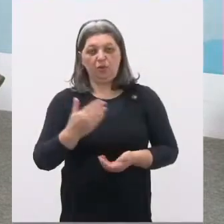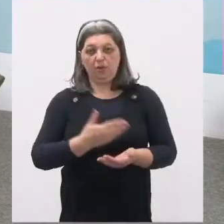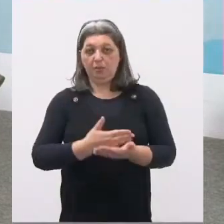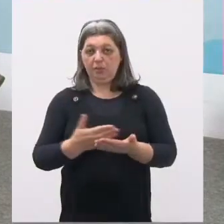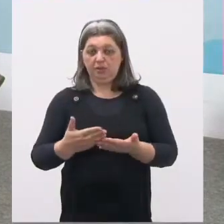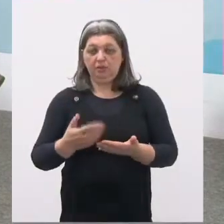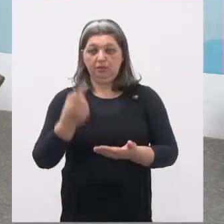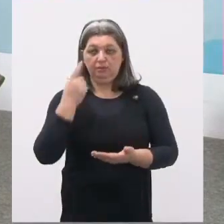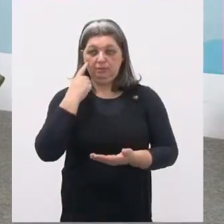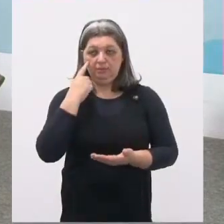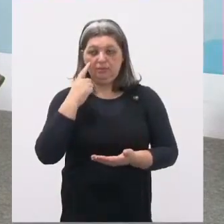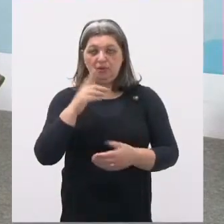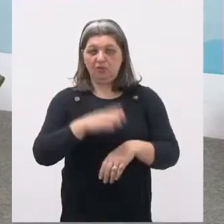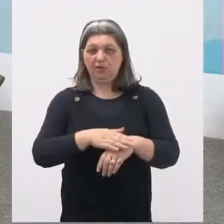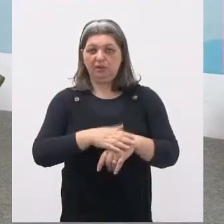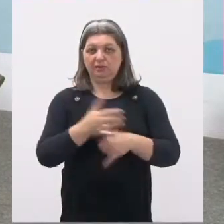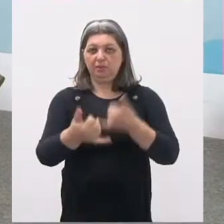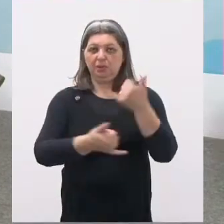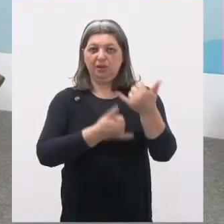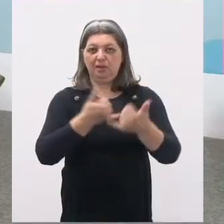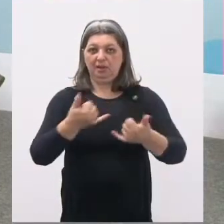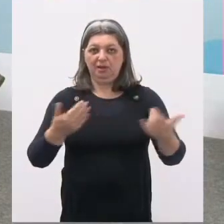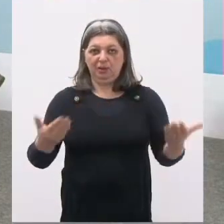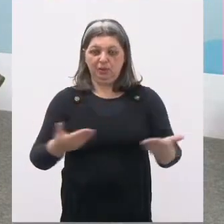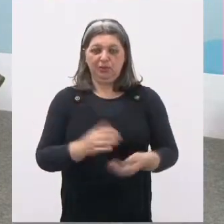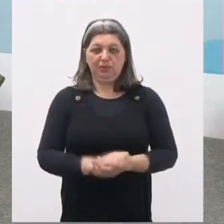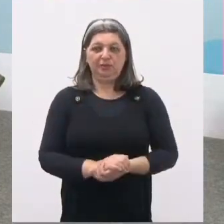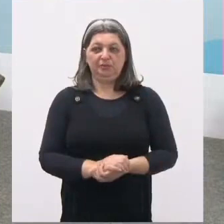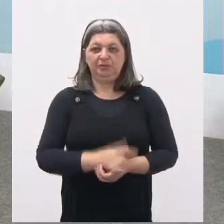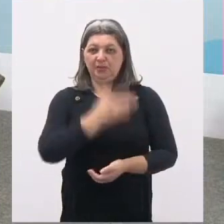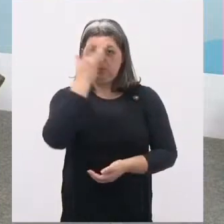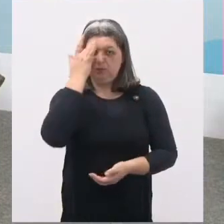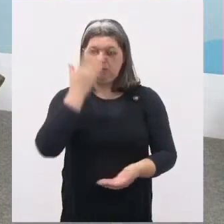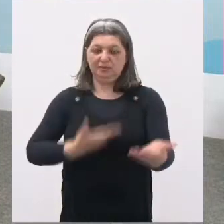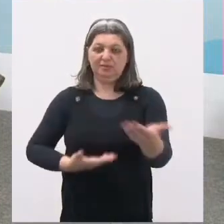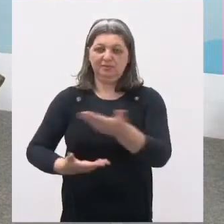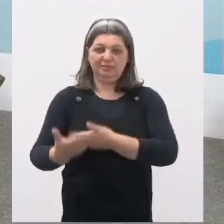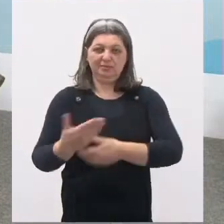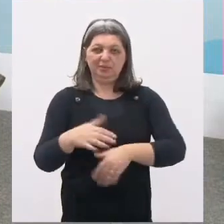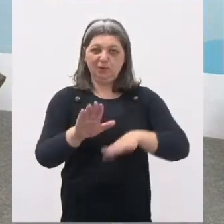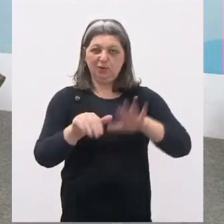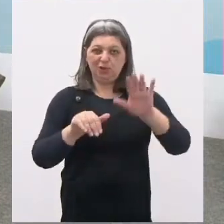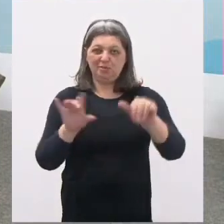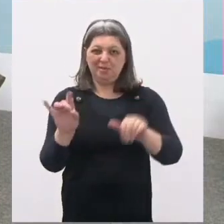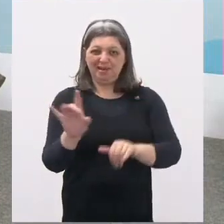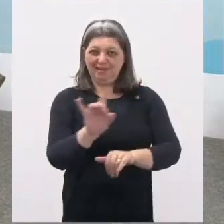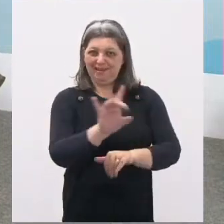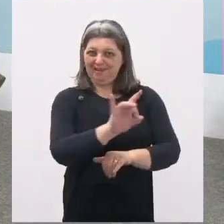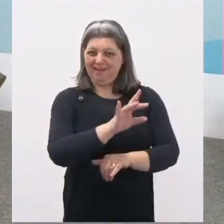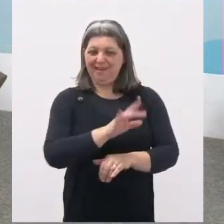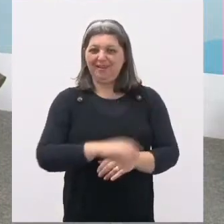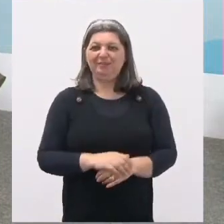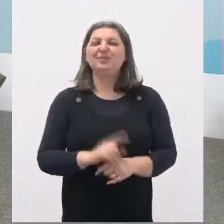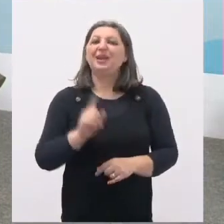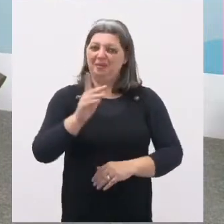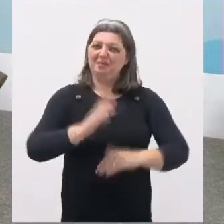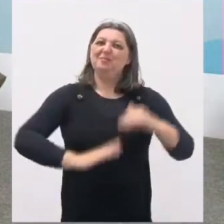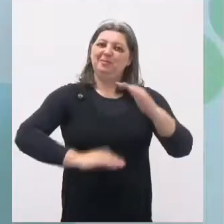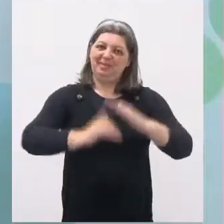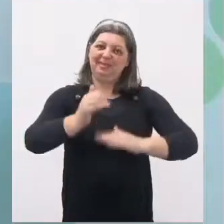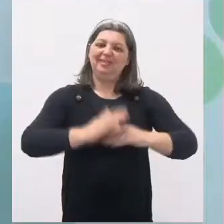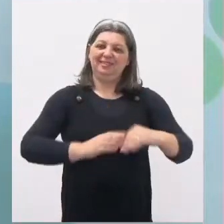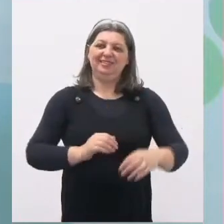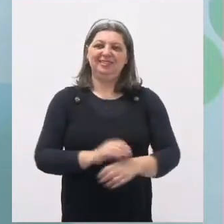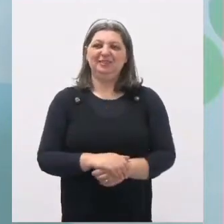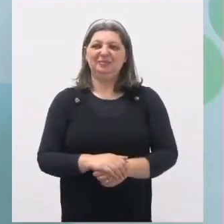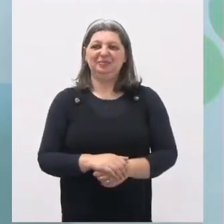Lu, eu vou fazer uma brincadeirinha aqui com os nossos participantes, eu vou fazer chamada oral. É uma prática, realmente uma